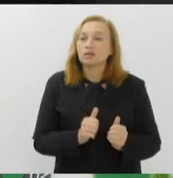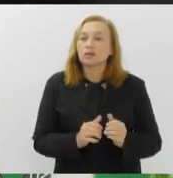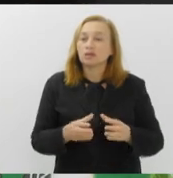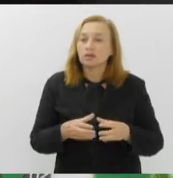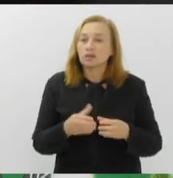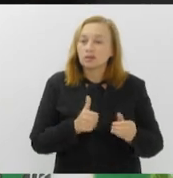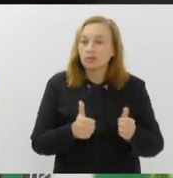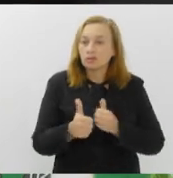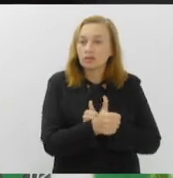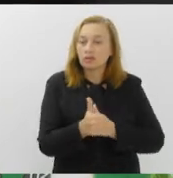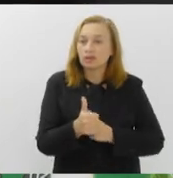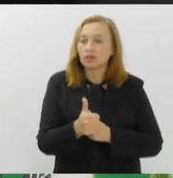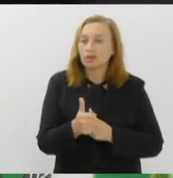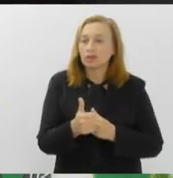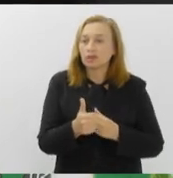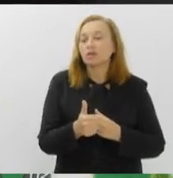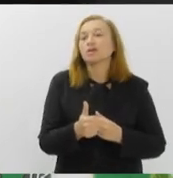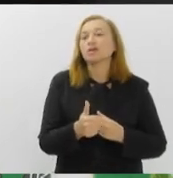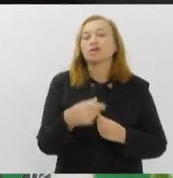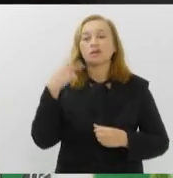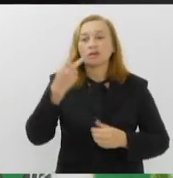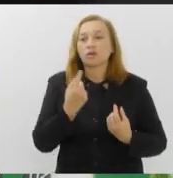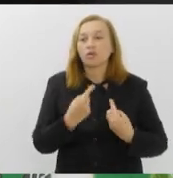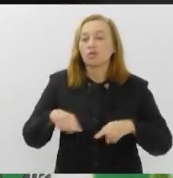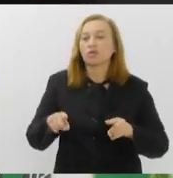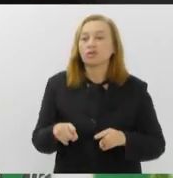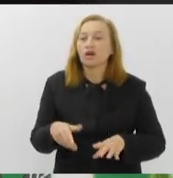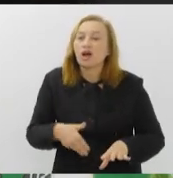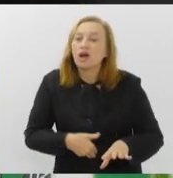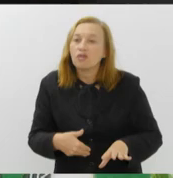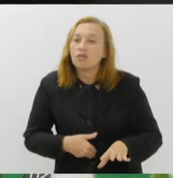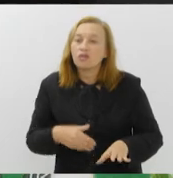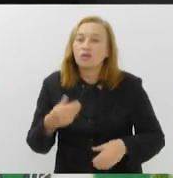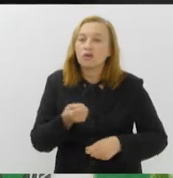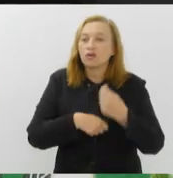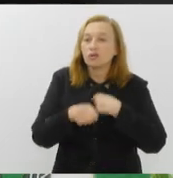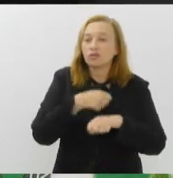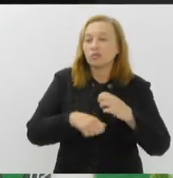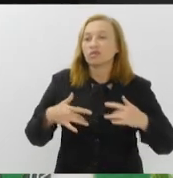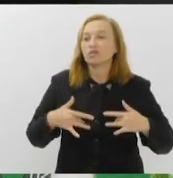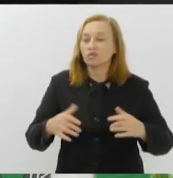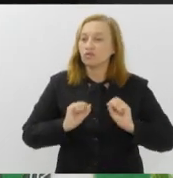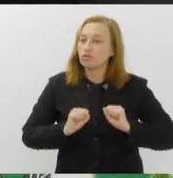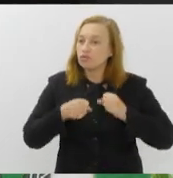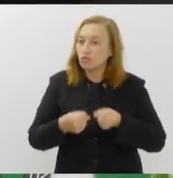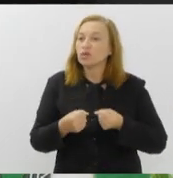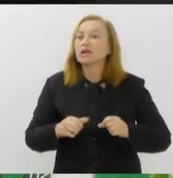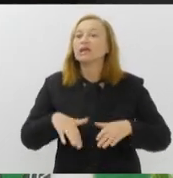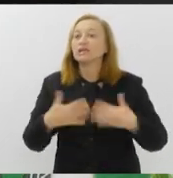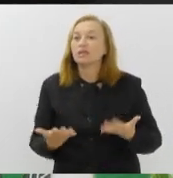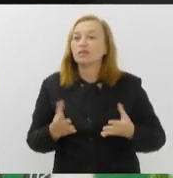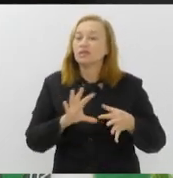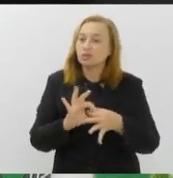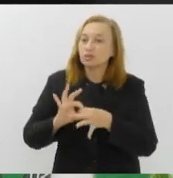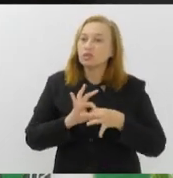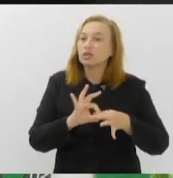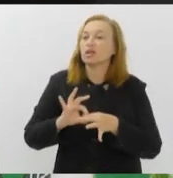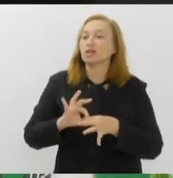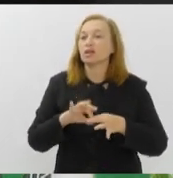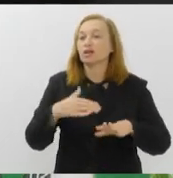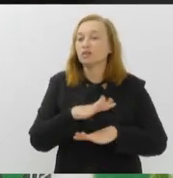de combate à fome e da economia solidária que têm feito esse esforço, né? Então, a gente unir esses esforços